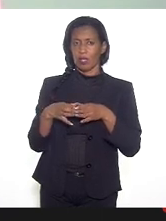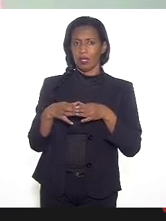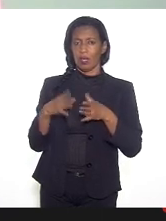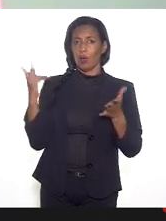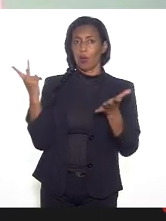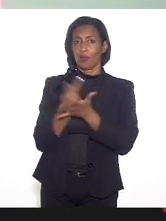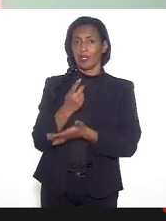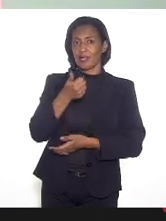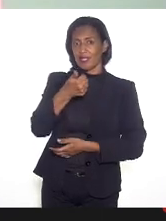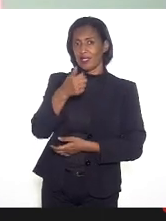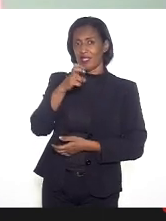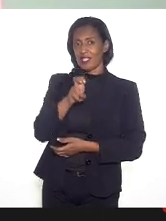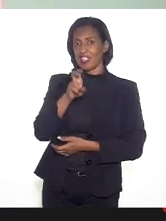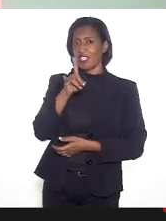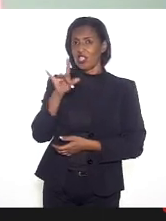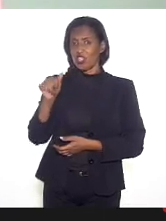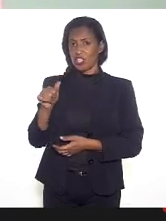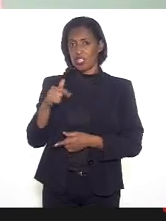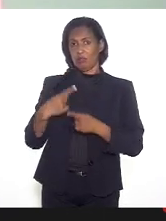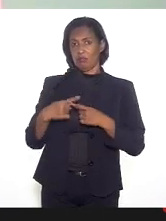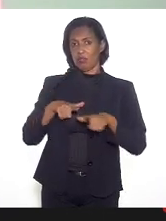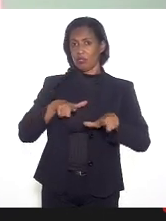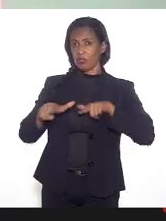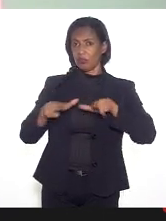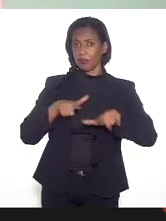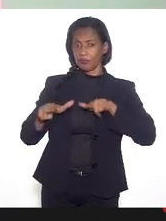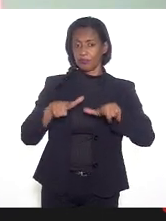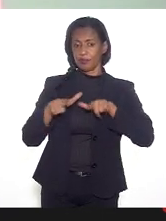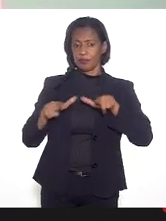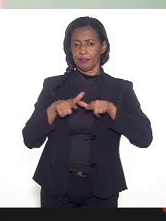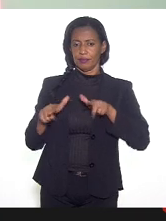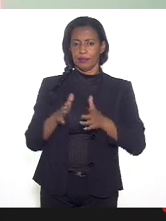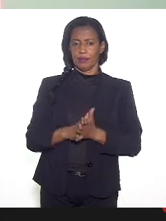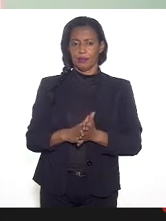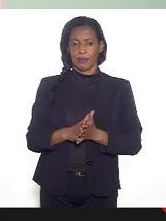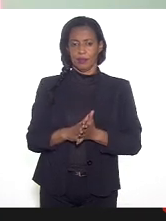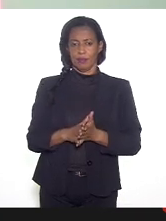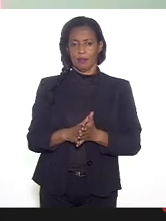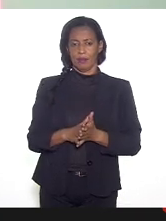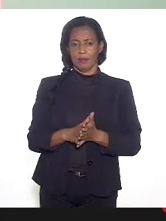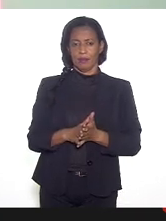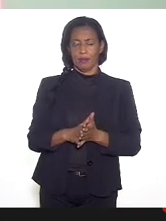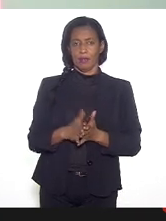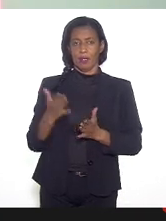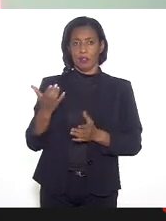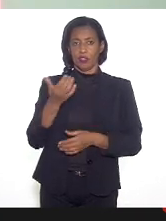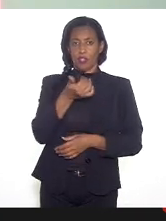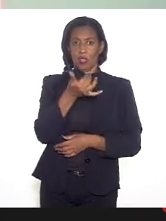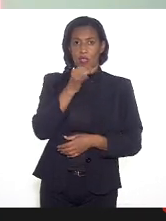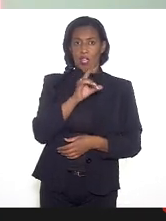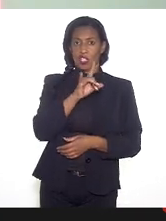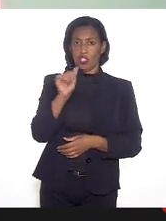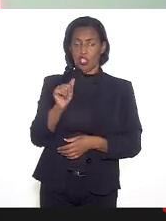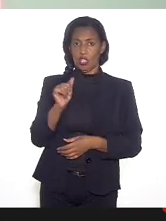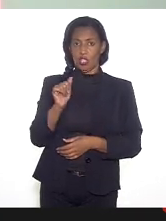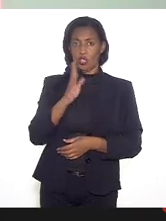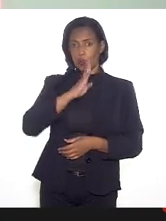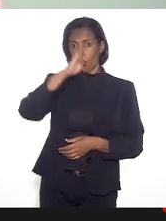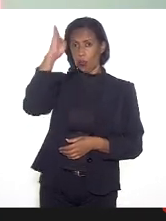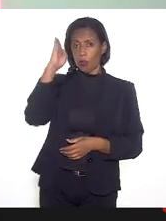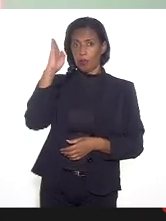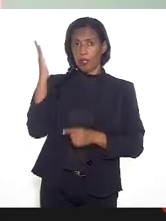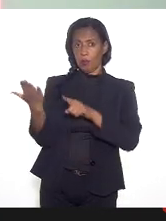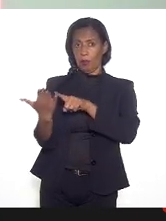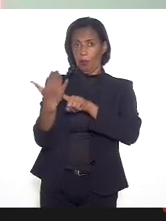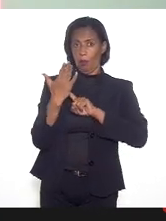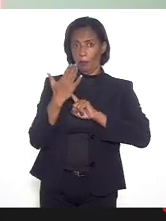dias, já que estamos trabalhando aí com a perspectiva de 10 dias para o Corpo de Bombeiros nos apresentar as